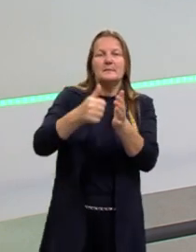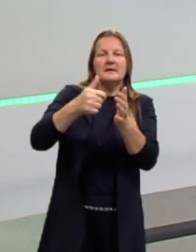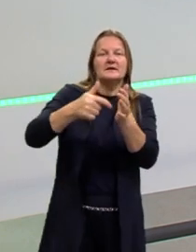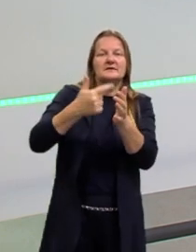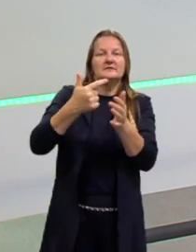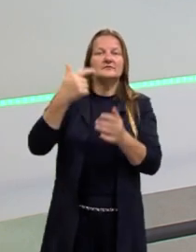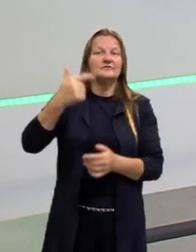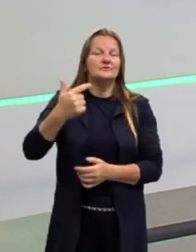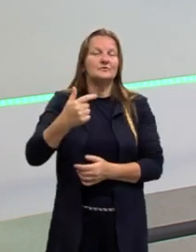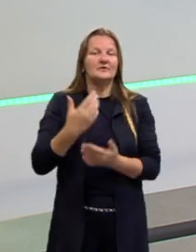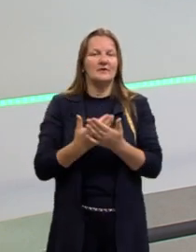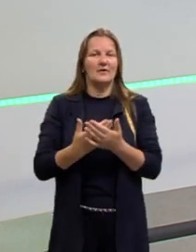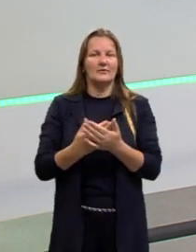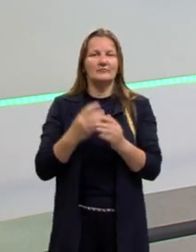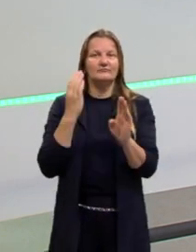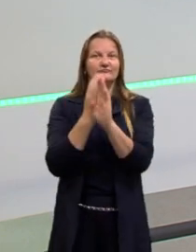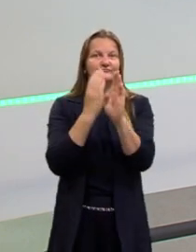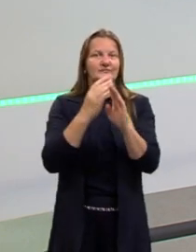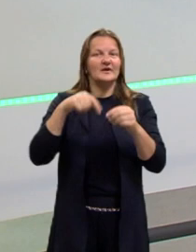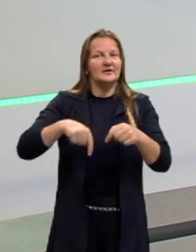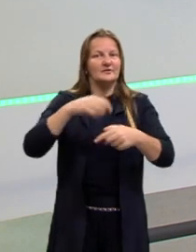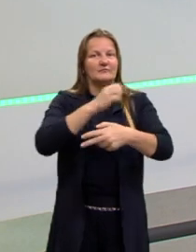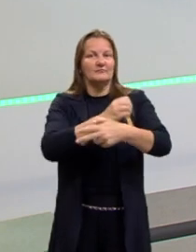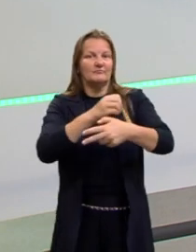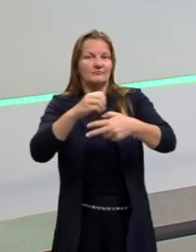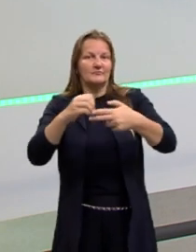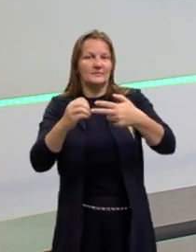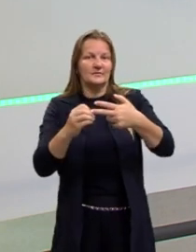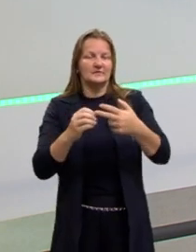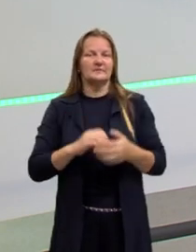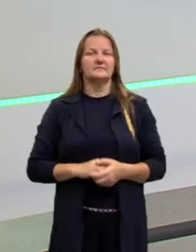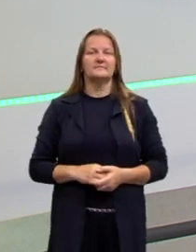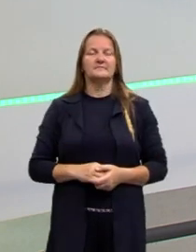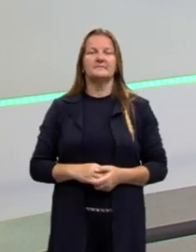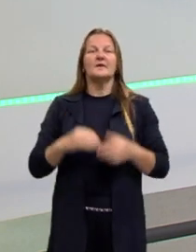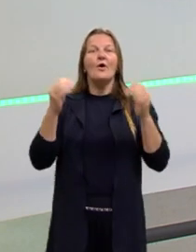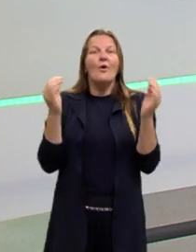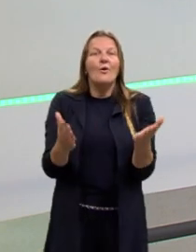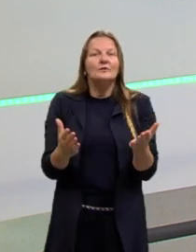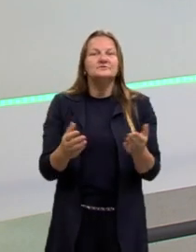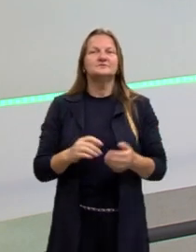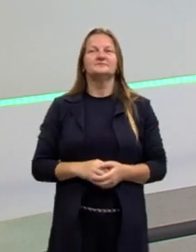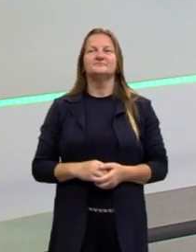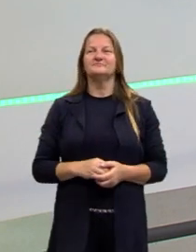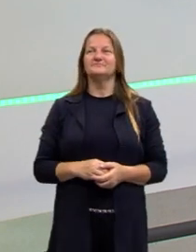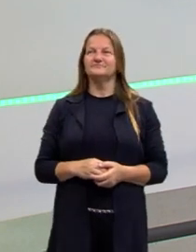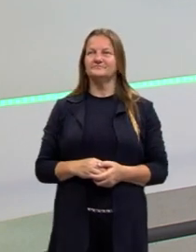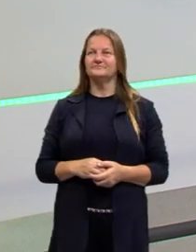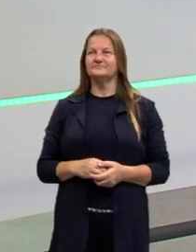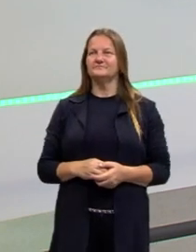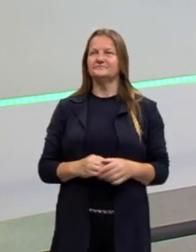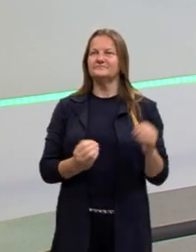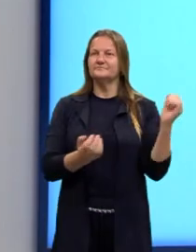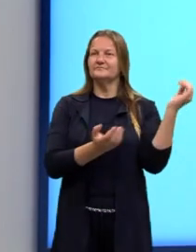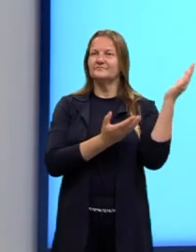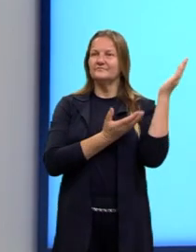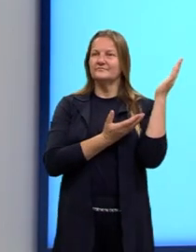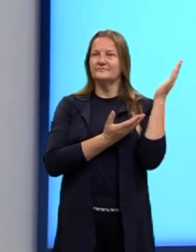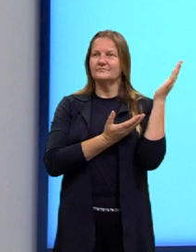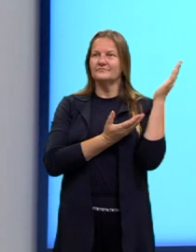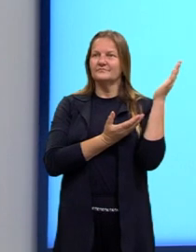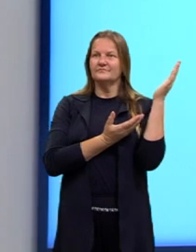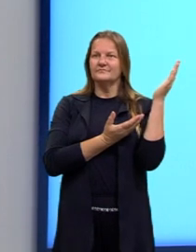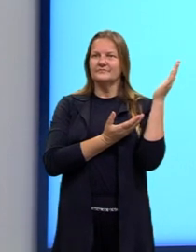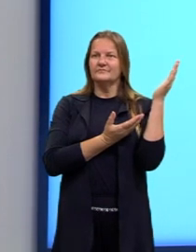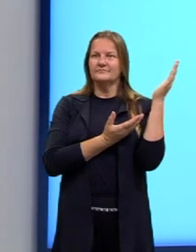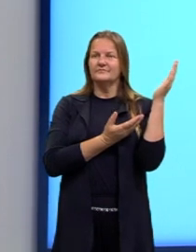nosso dos nossos encontros aqui no pré-emi hoje então nós vamos falar assim ó Qual é o